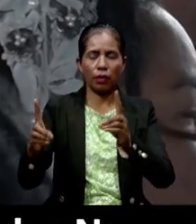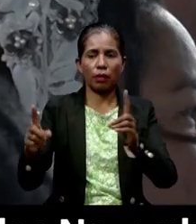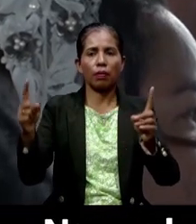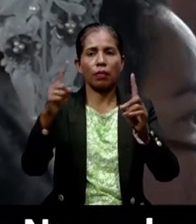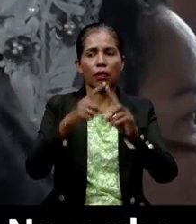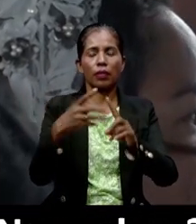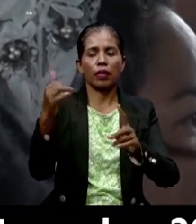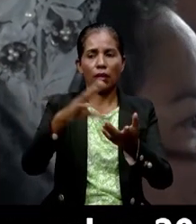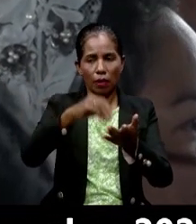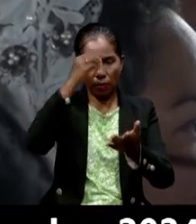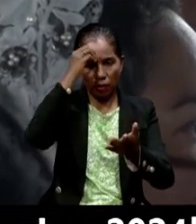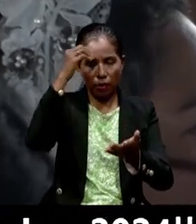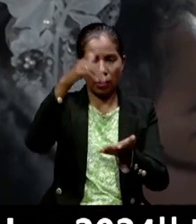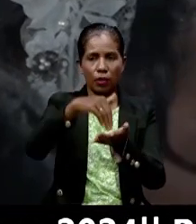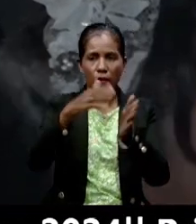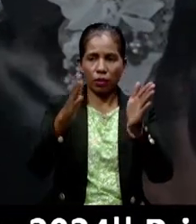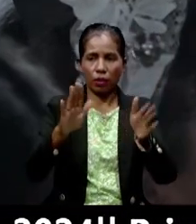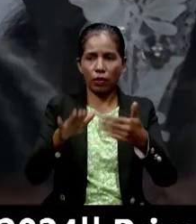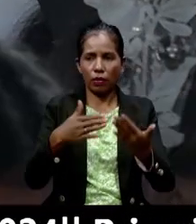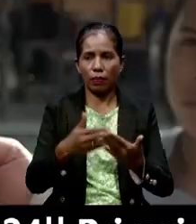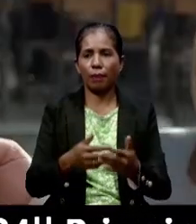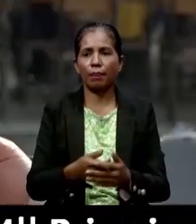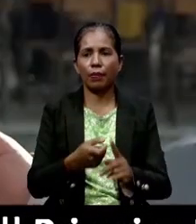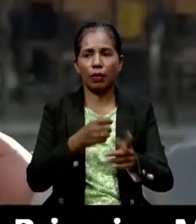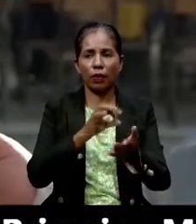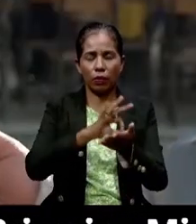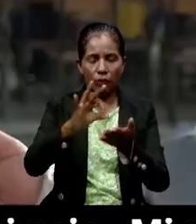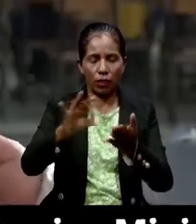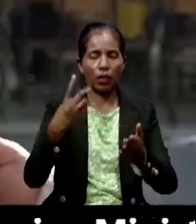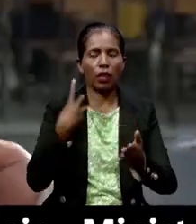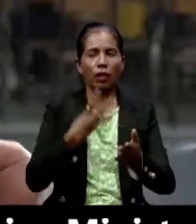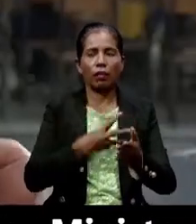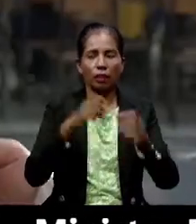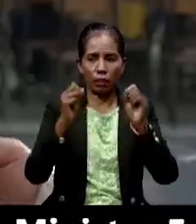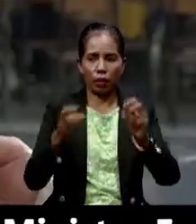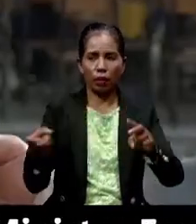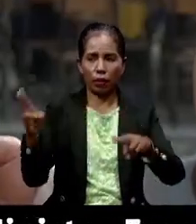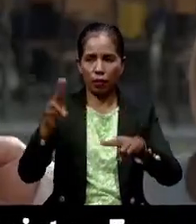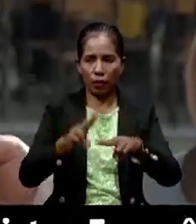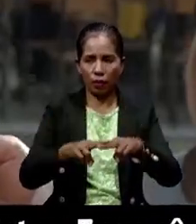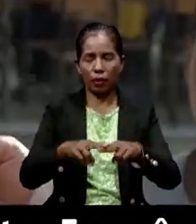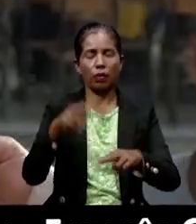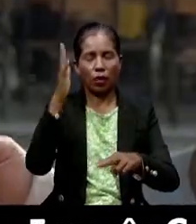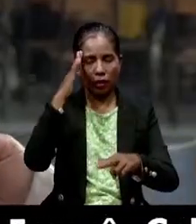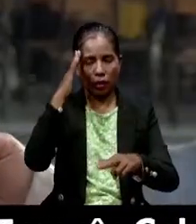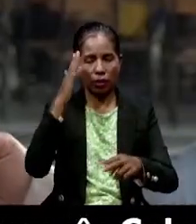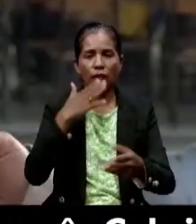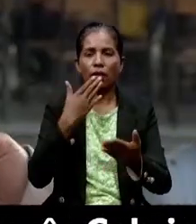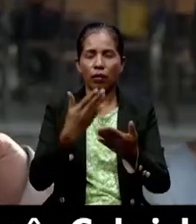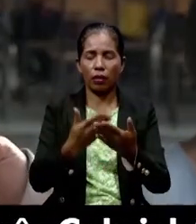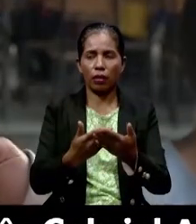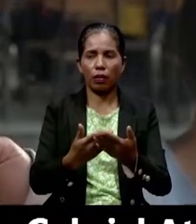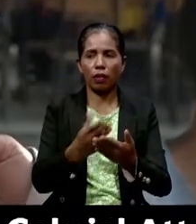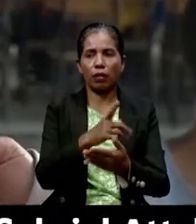nebe Cira aprende ona, para estudante Cira. Liu se formação da né, ame bele, aumenta tan, a minha conhecimento de aclutan e liu